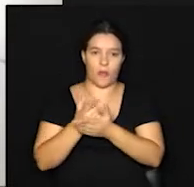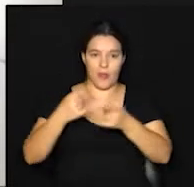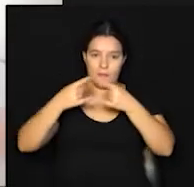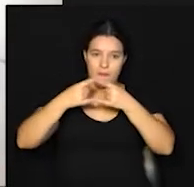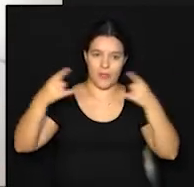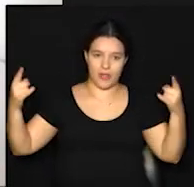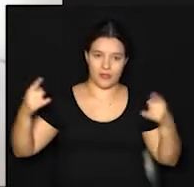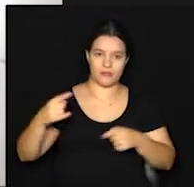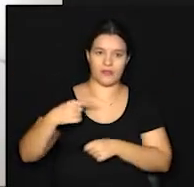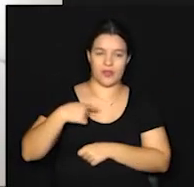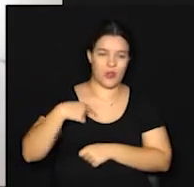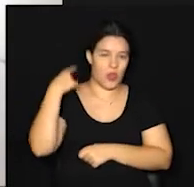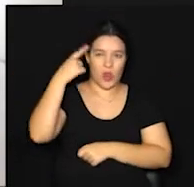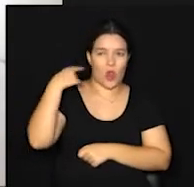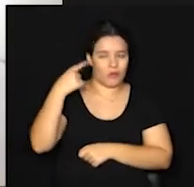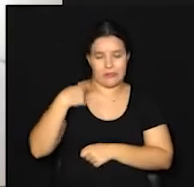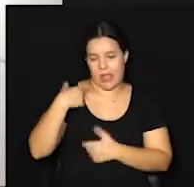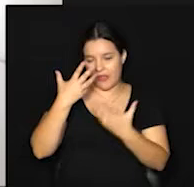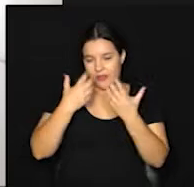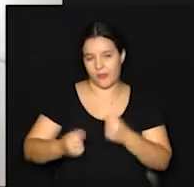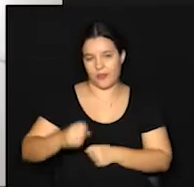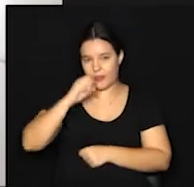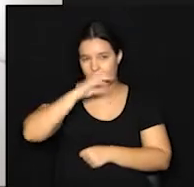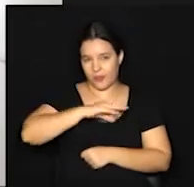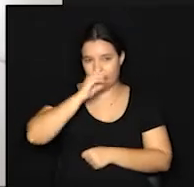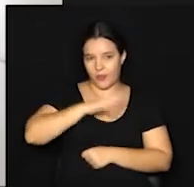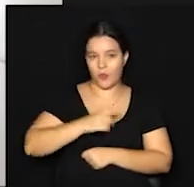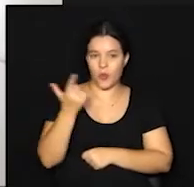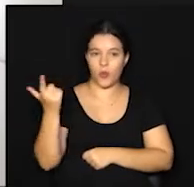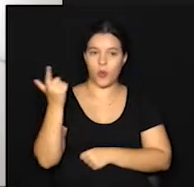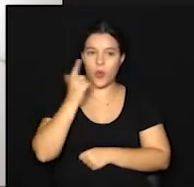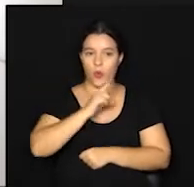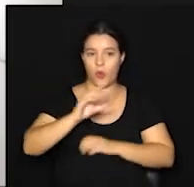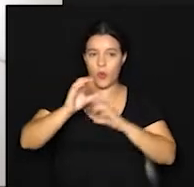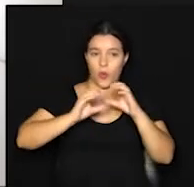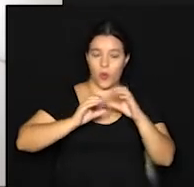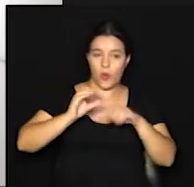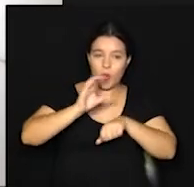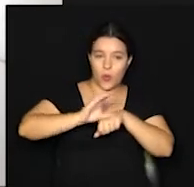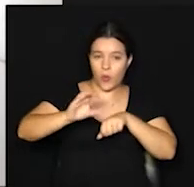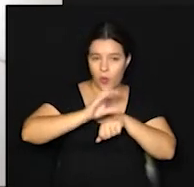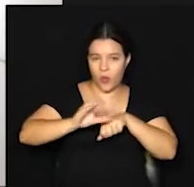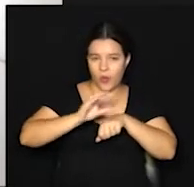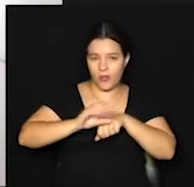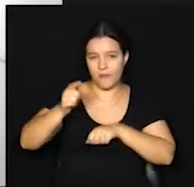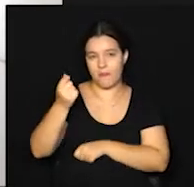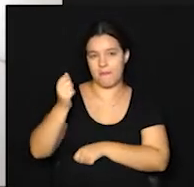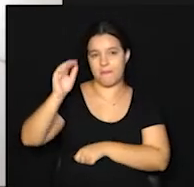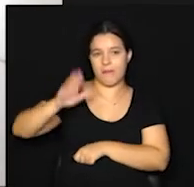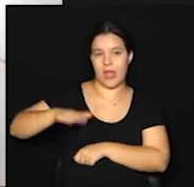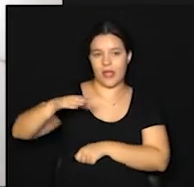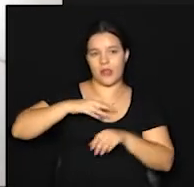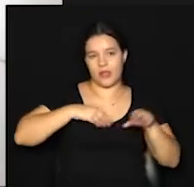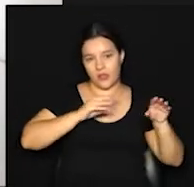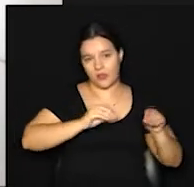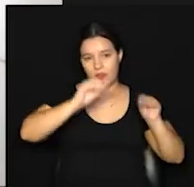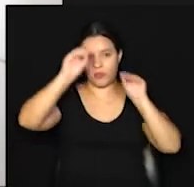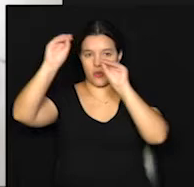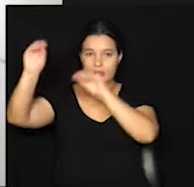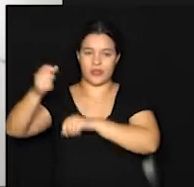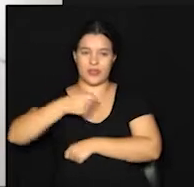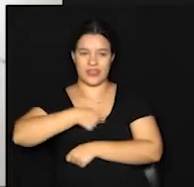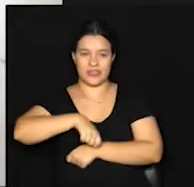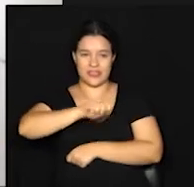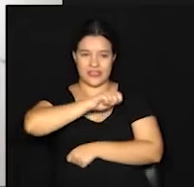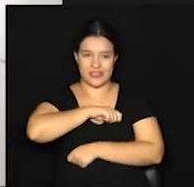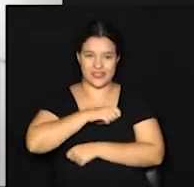fui meio que na louca, né? Consegui um curso que era relativamente barato, e fui para a Espanha, né? Mas foi